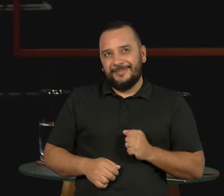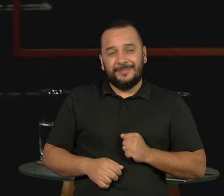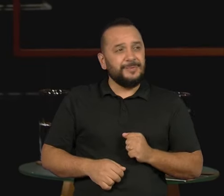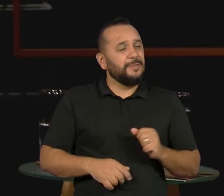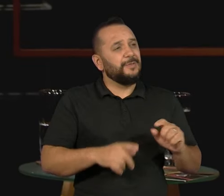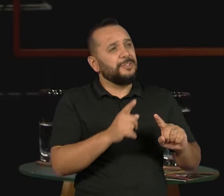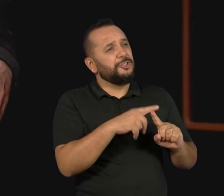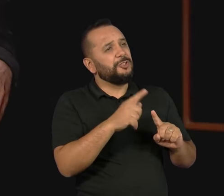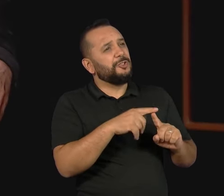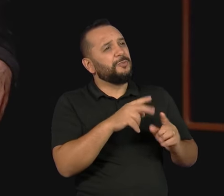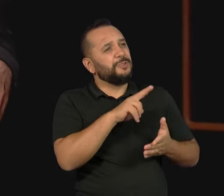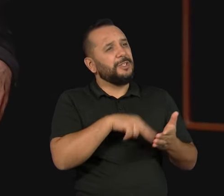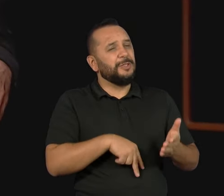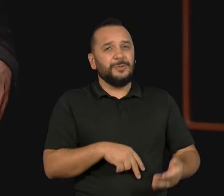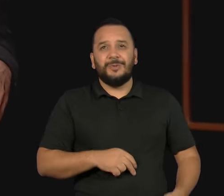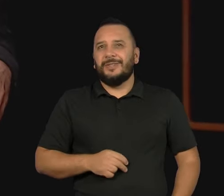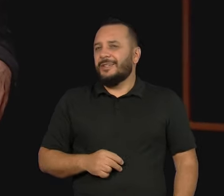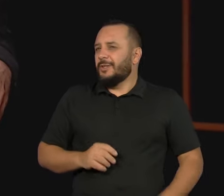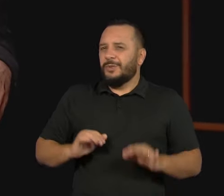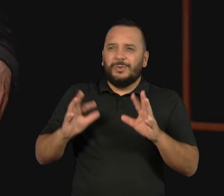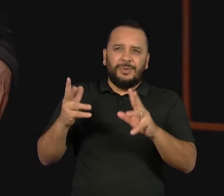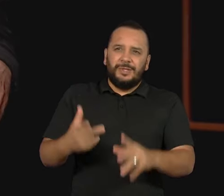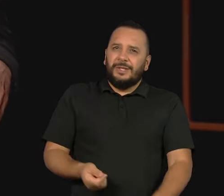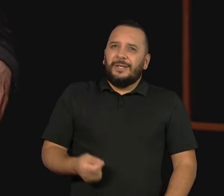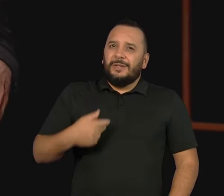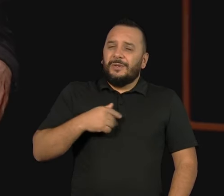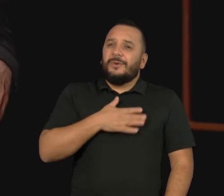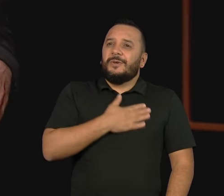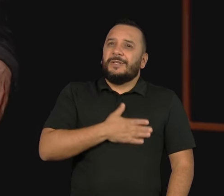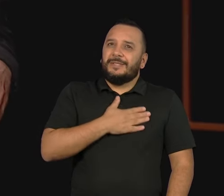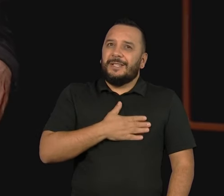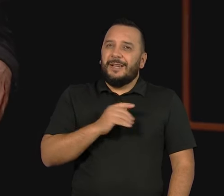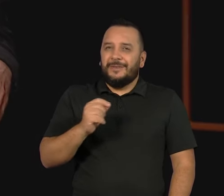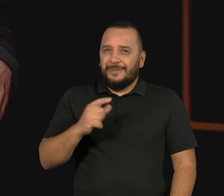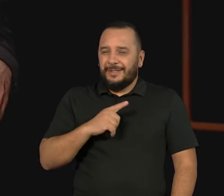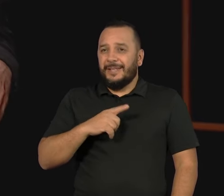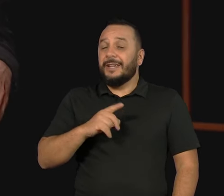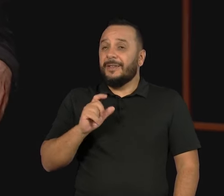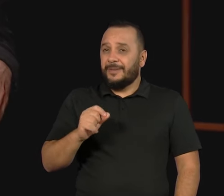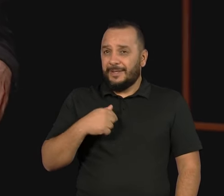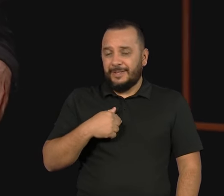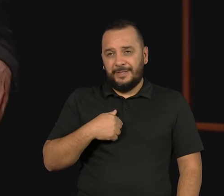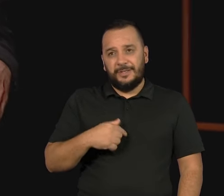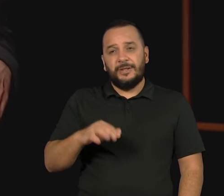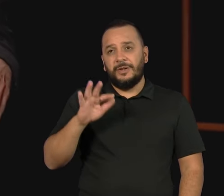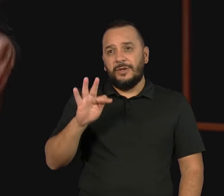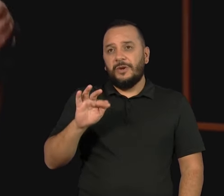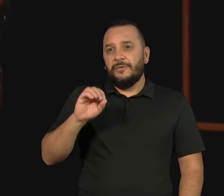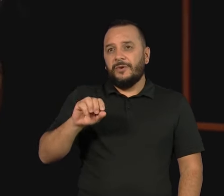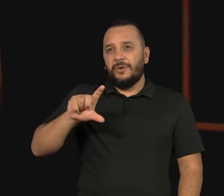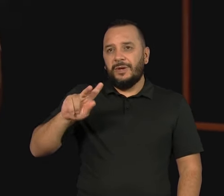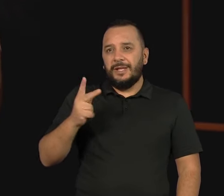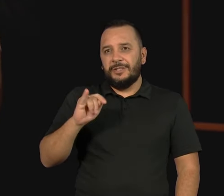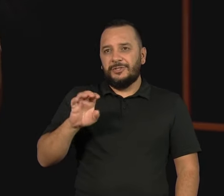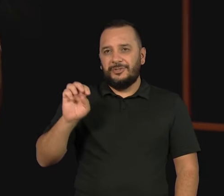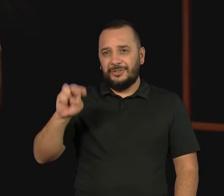leitura, você lembra? Ai, de tudo, mas eu gostava dos folhetins. Eu gostava muito de Dumas, de